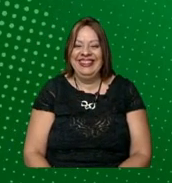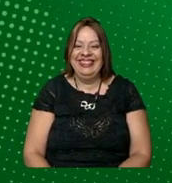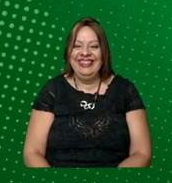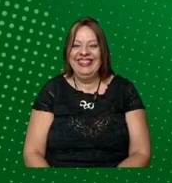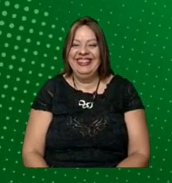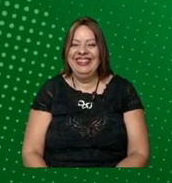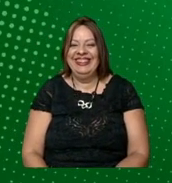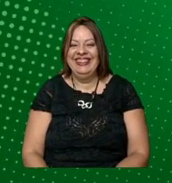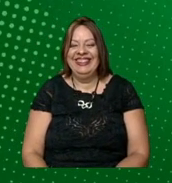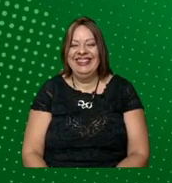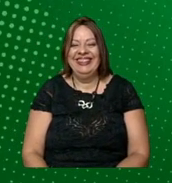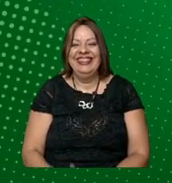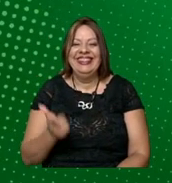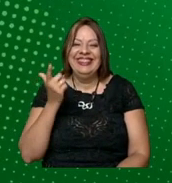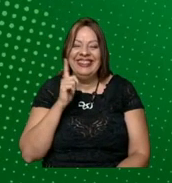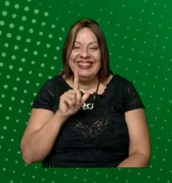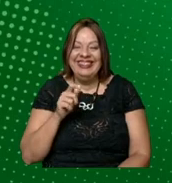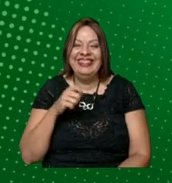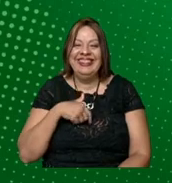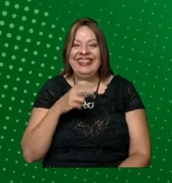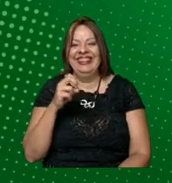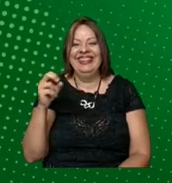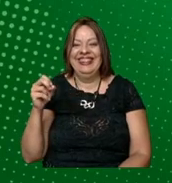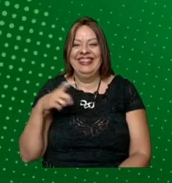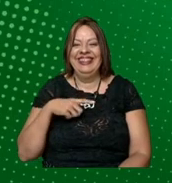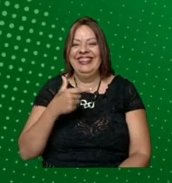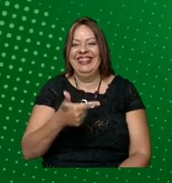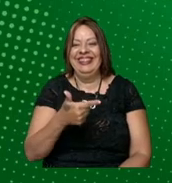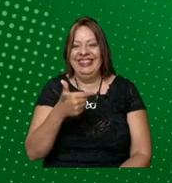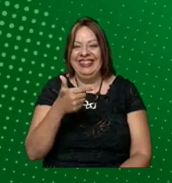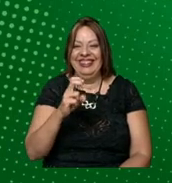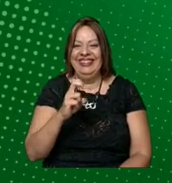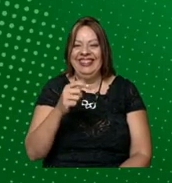Show! Chegando mais 500 para você para o título de número